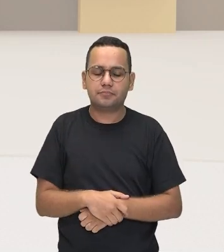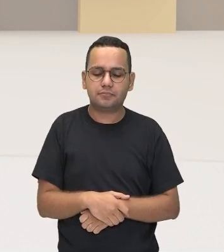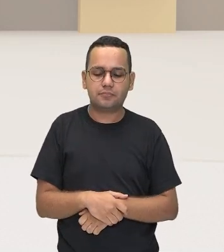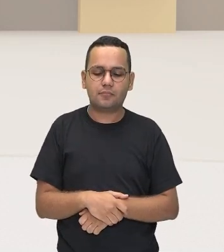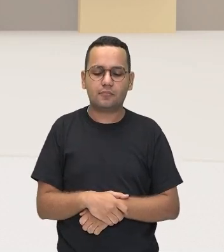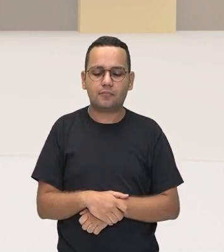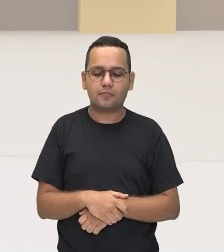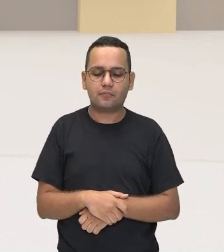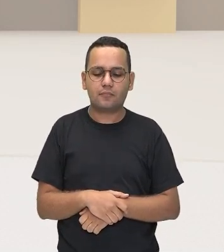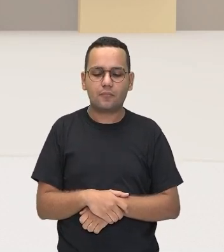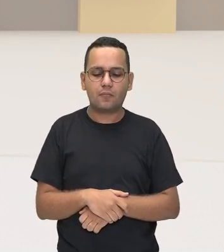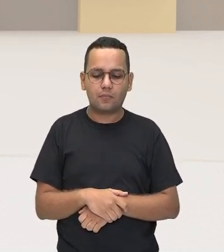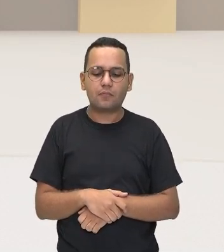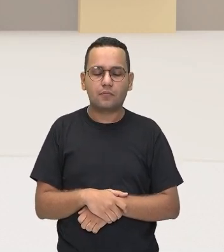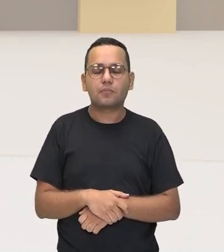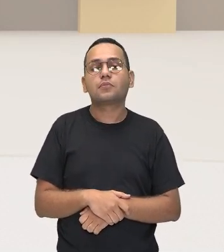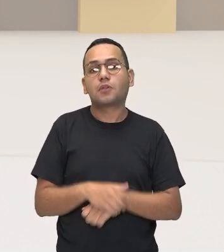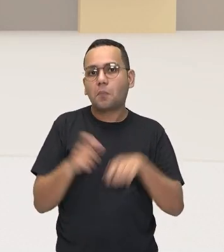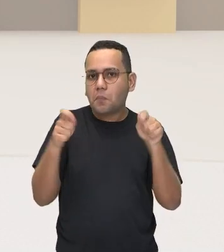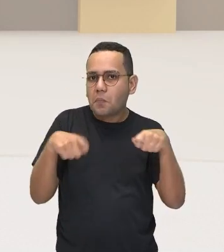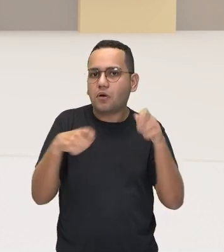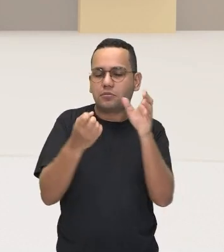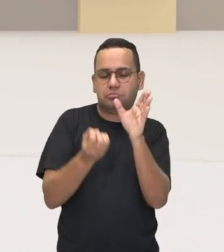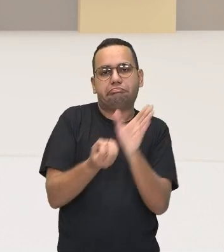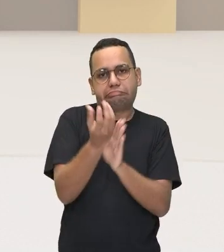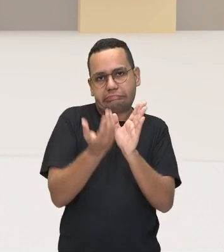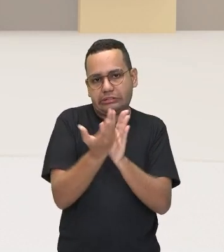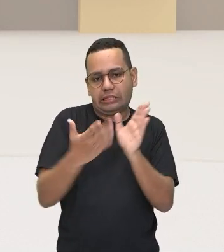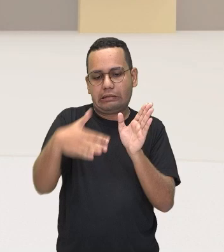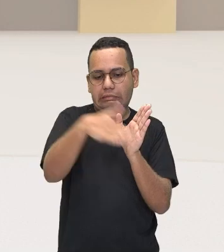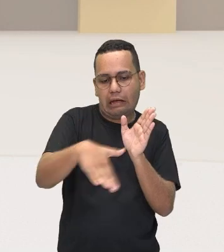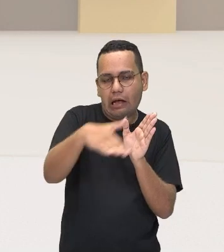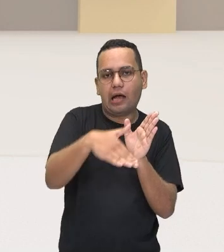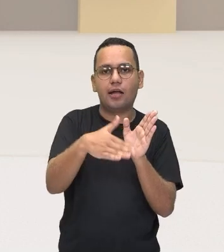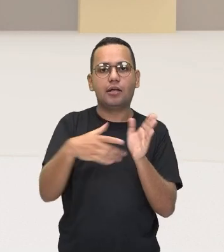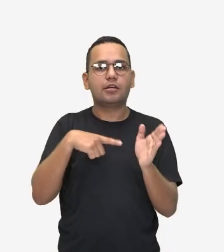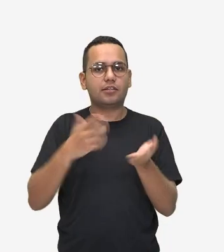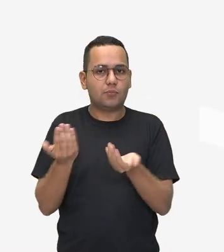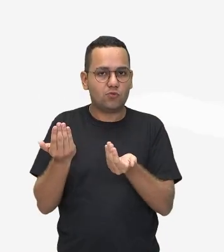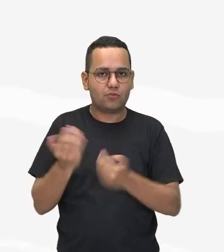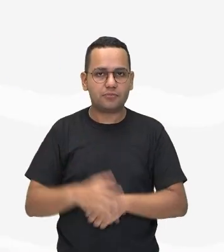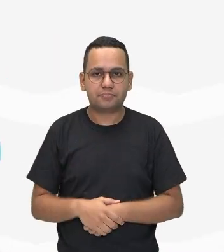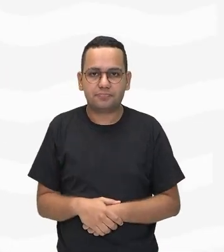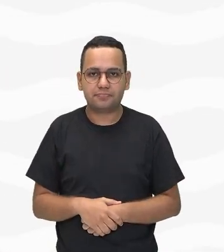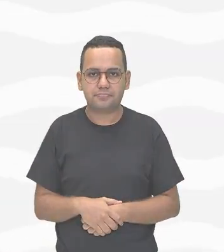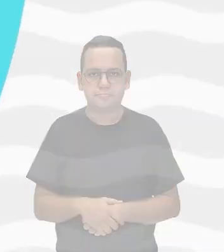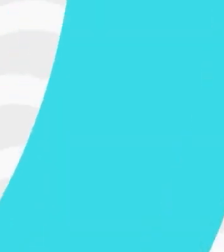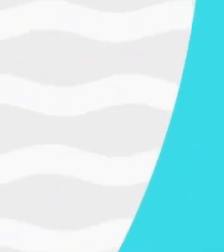começar a empreender neste ramo e termos aí jovens empreendedores.